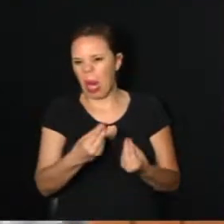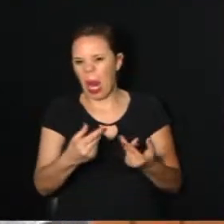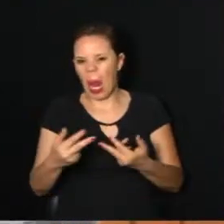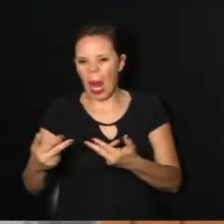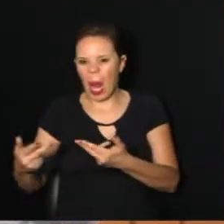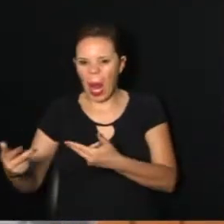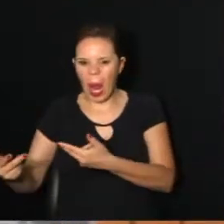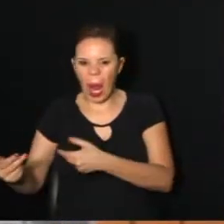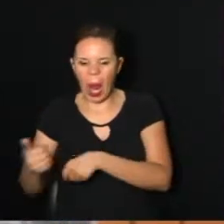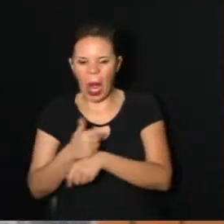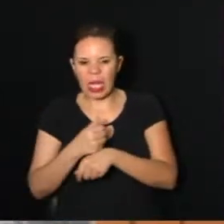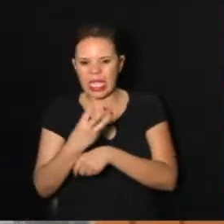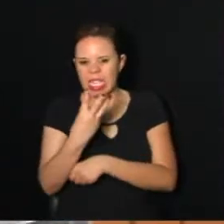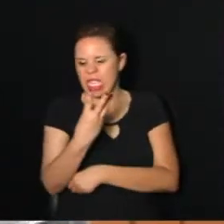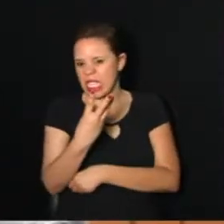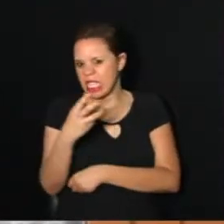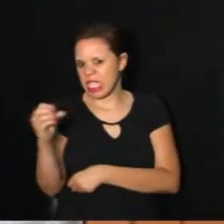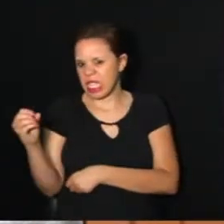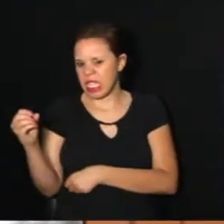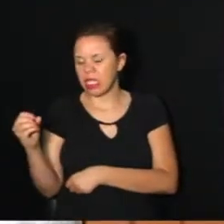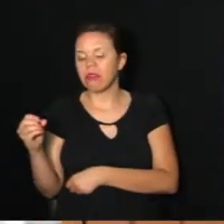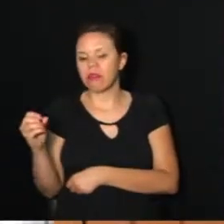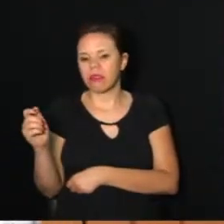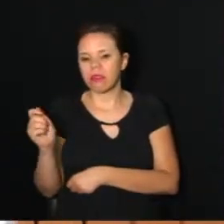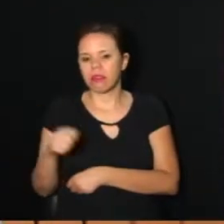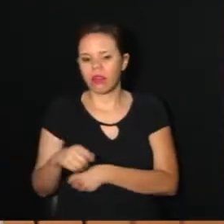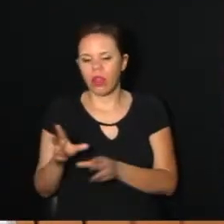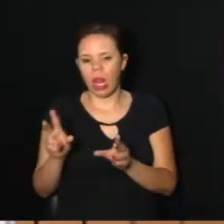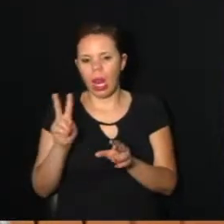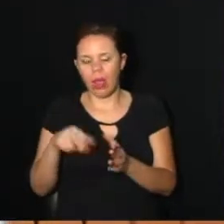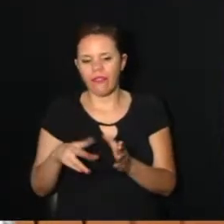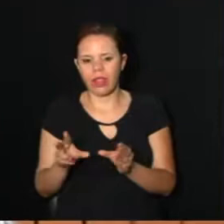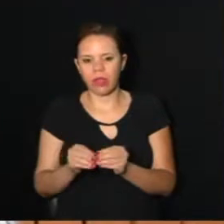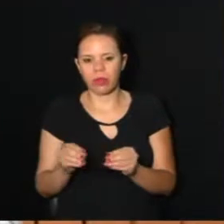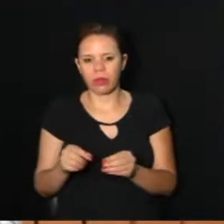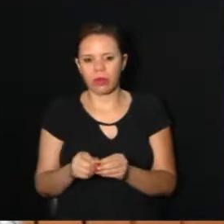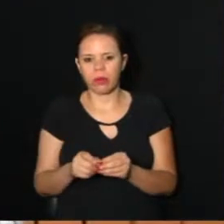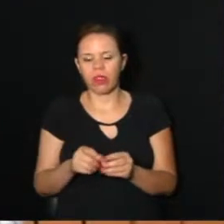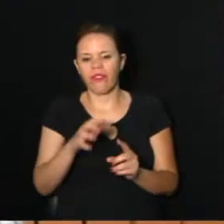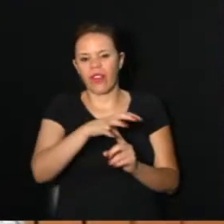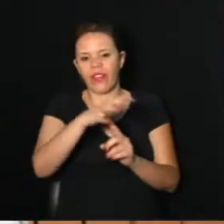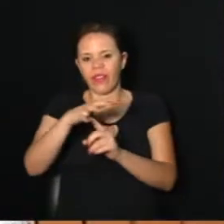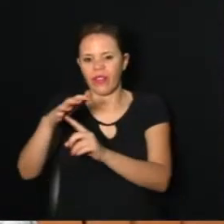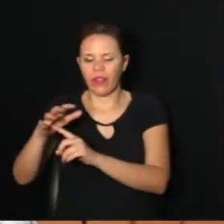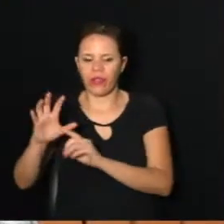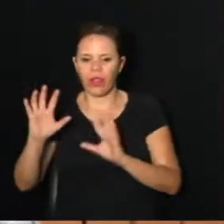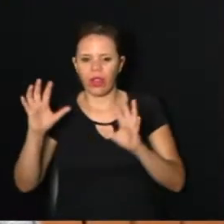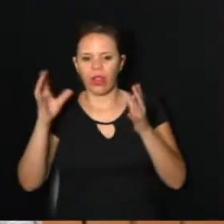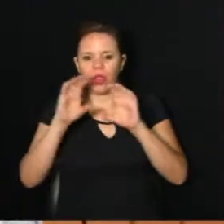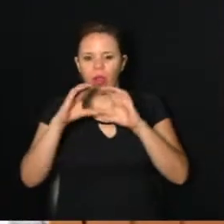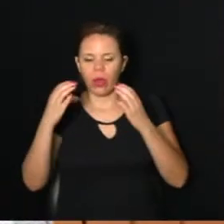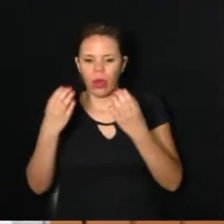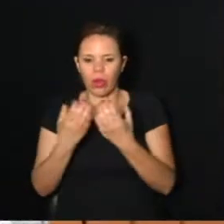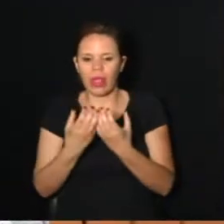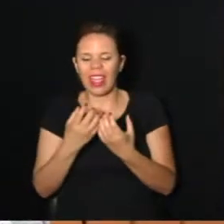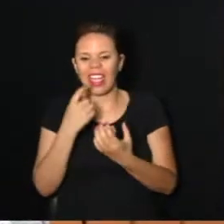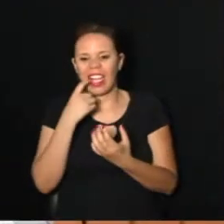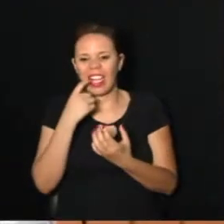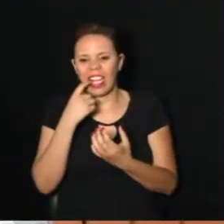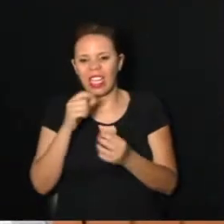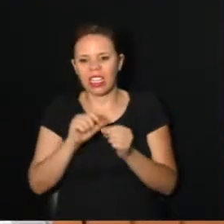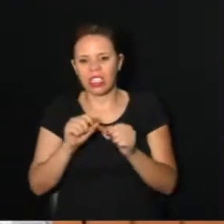são 315, eu vou ler o finalzinho. Serviço e organização de feiras e congressos, serviço de prótese dentária,